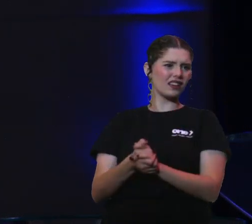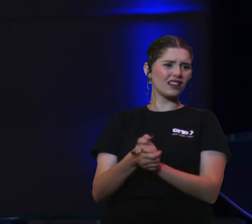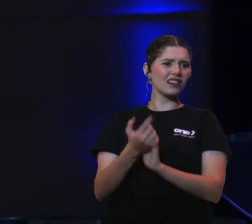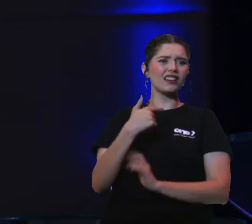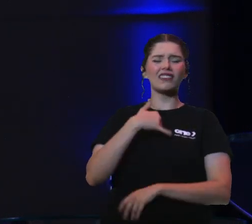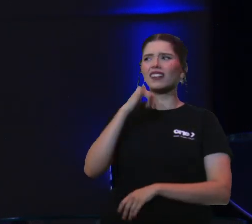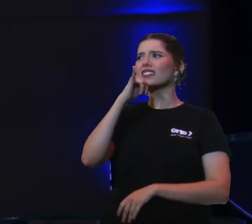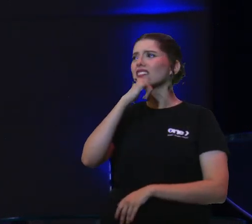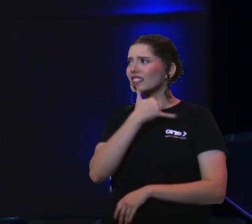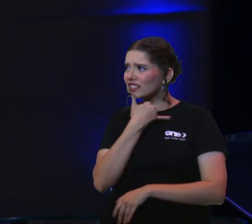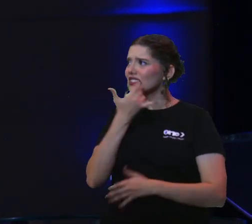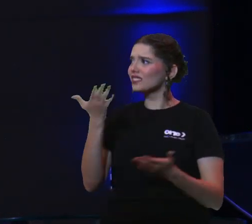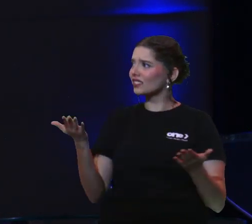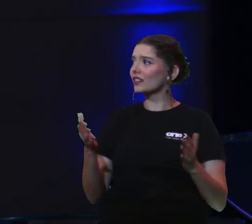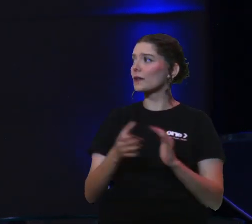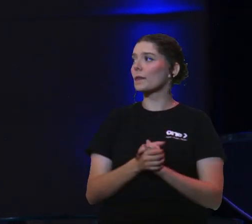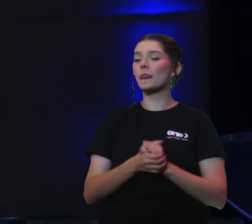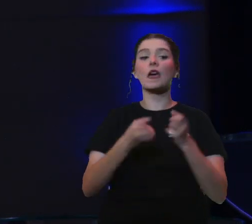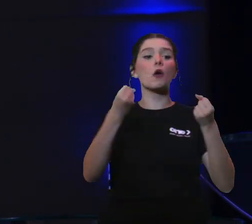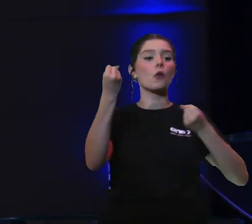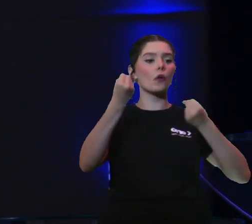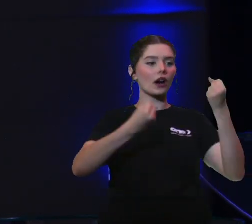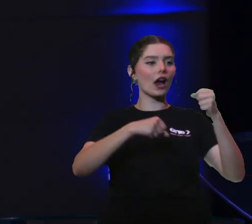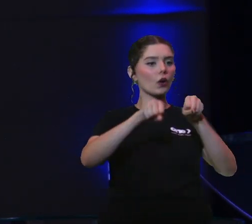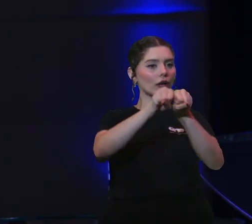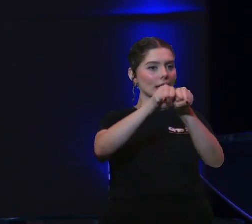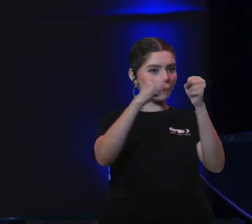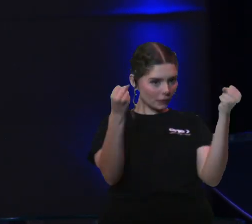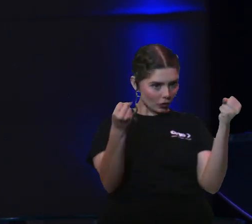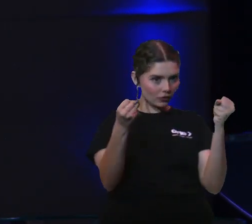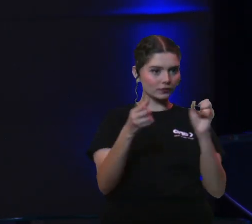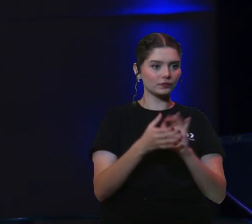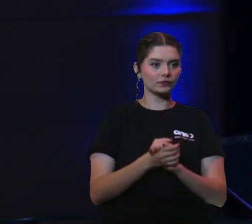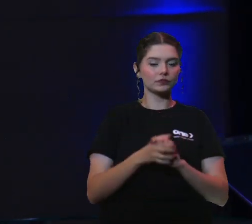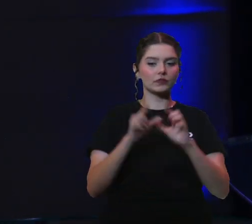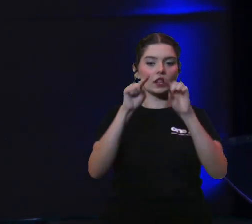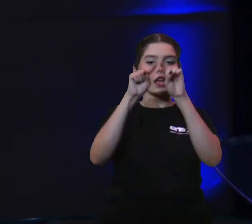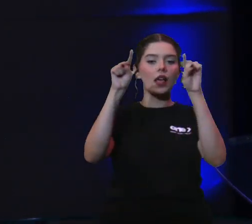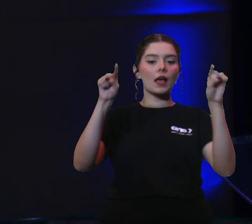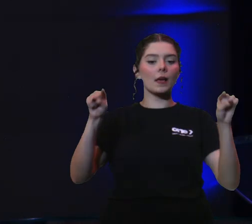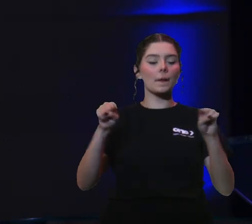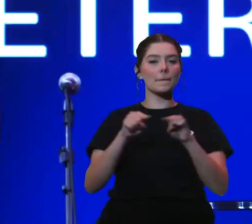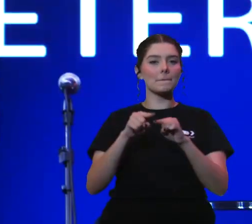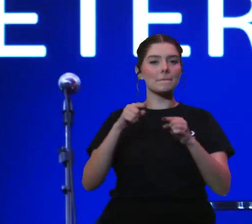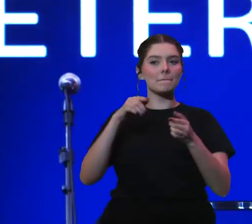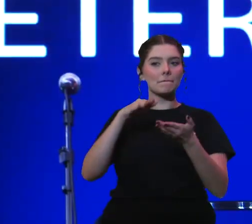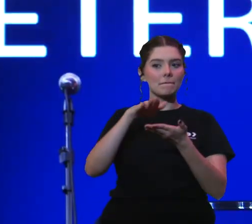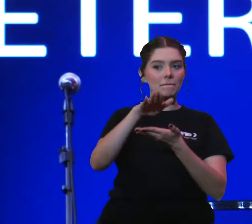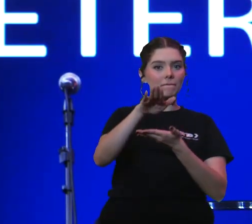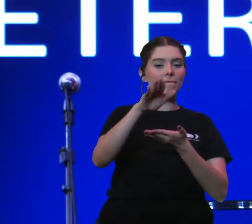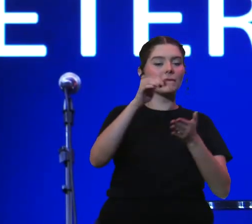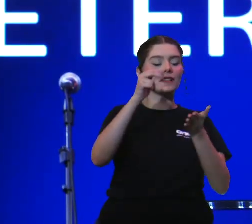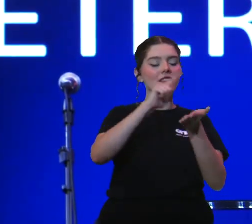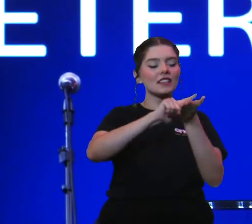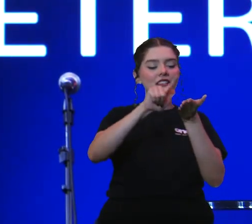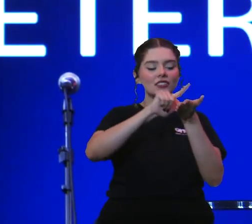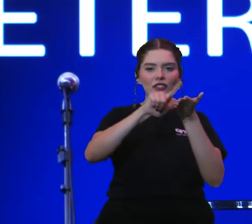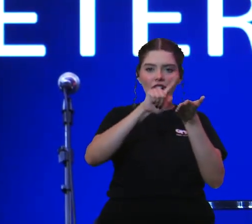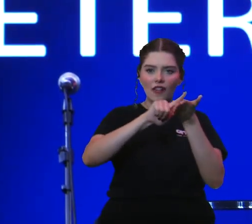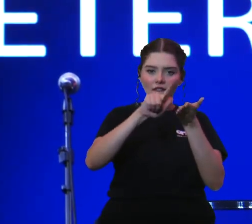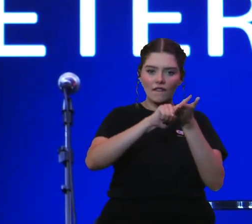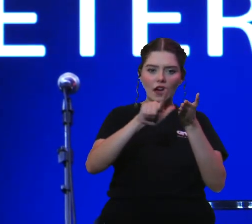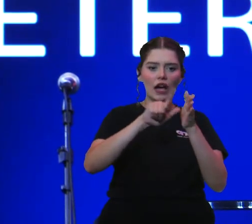gente. Quebrou o carro 2 vezes, quebrou máquina de lavar, máquina de secar, a lava-louça,